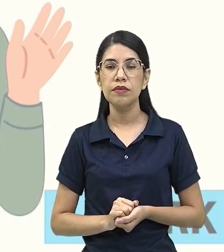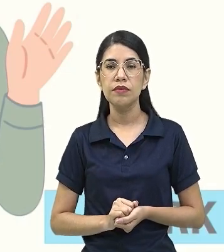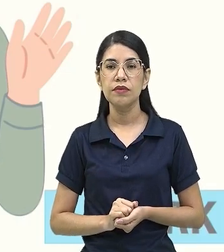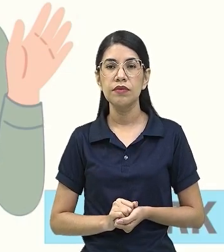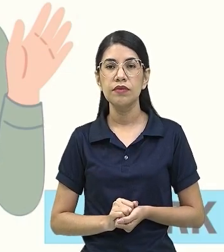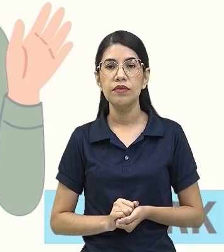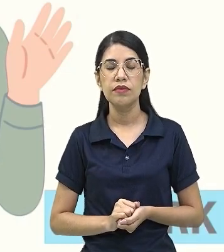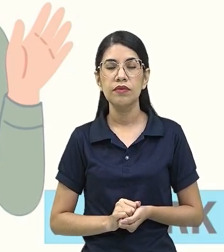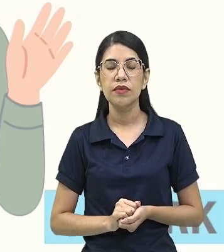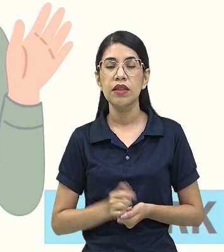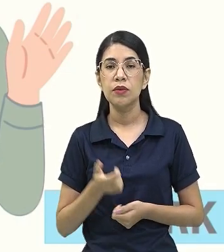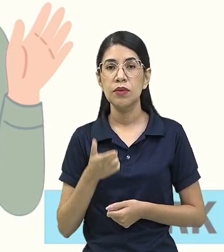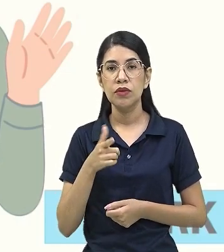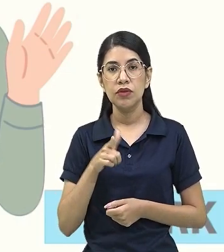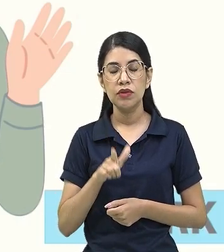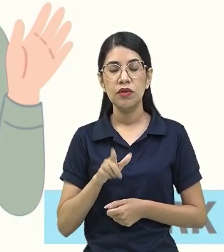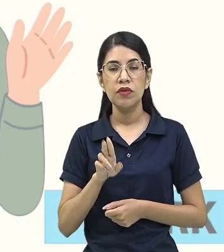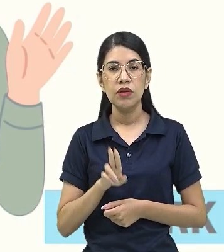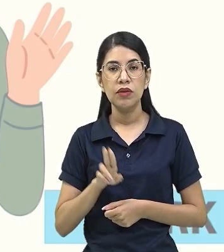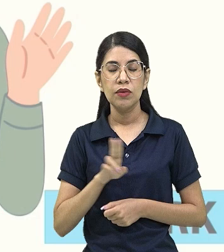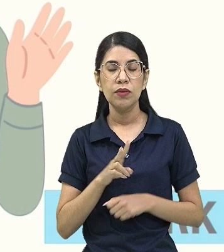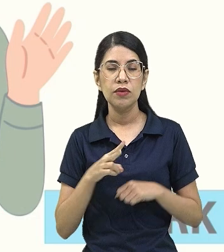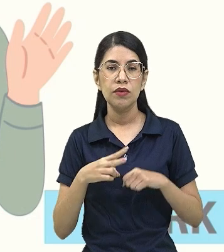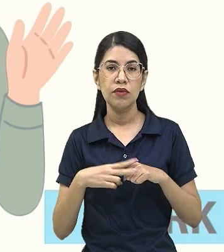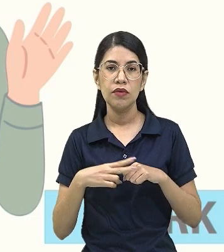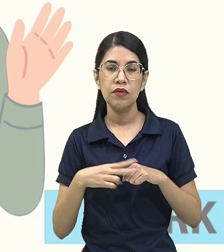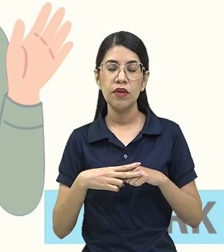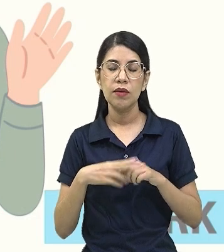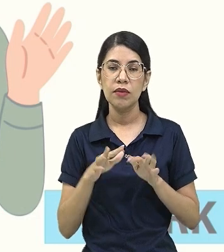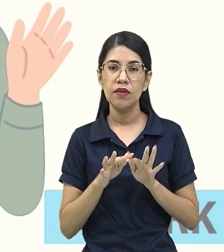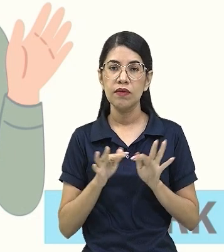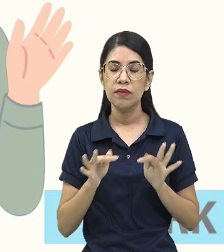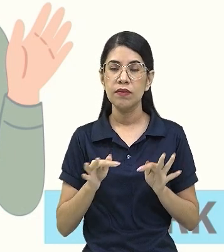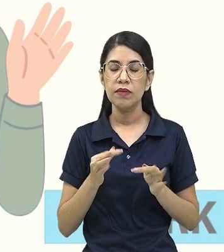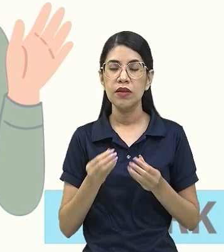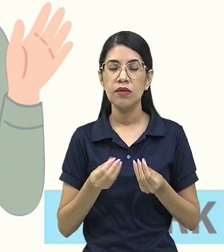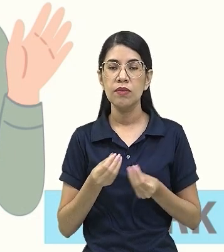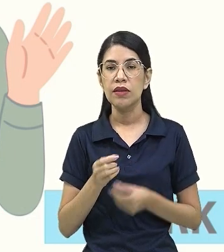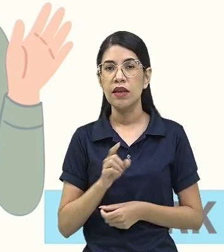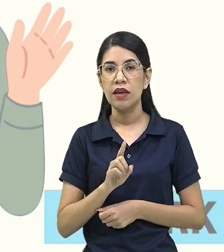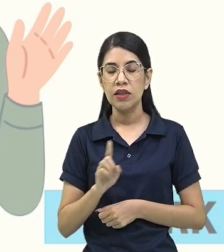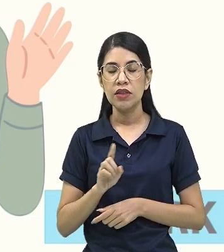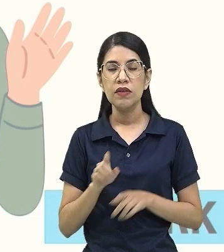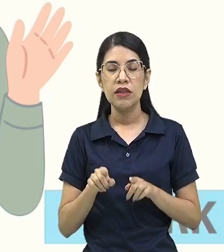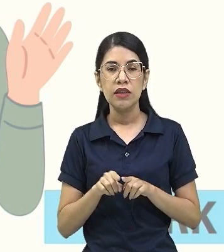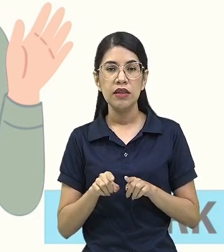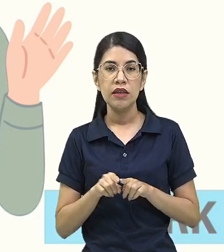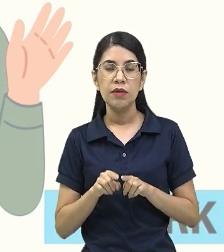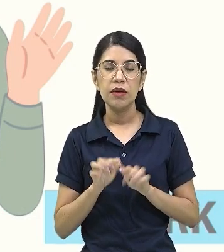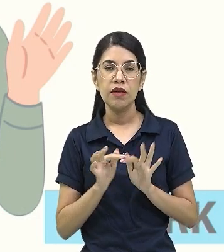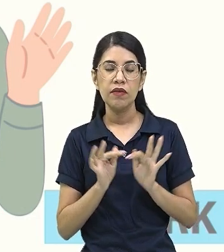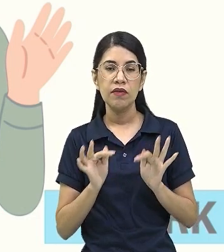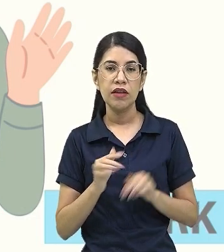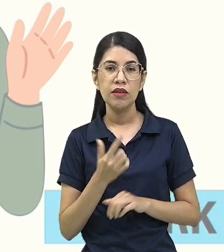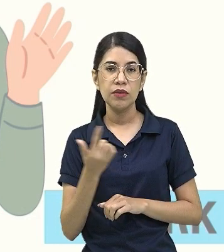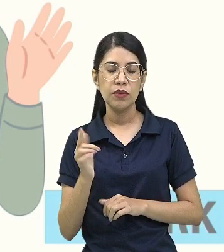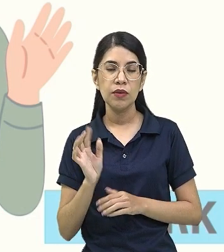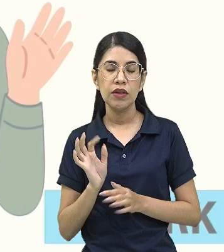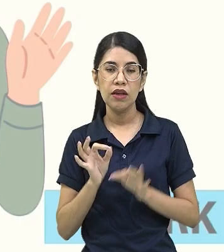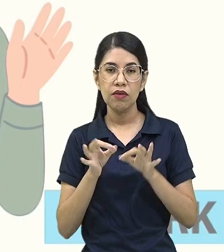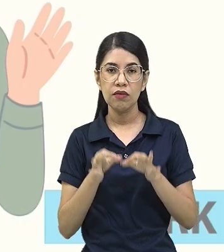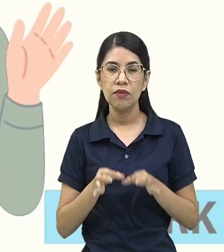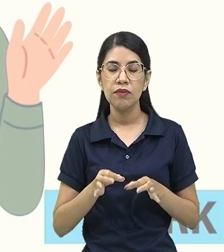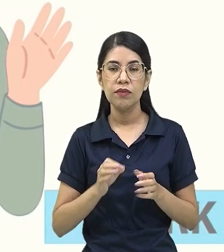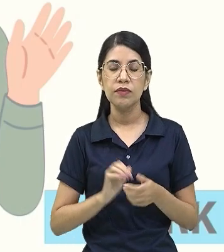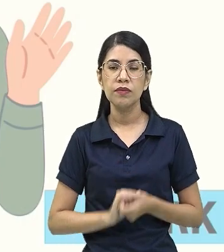bed. Mais uma vez, nós temos aqui uma frase negativa, temos uma outra frase afirmativa.